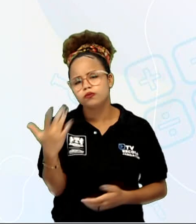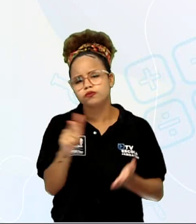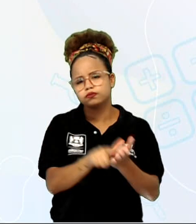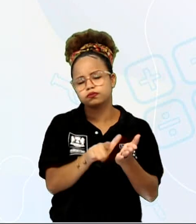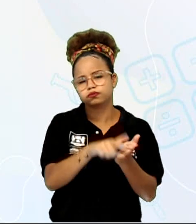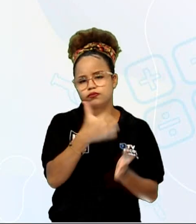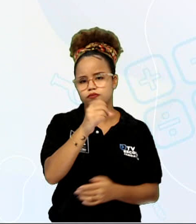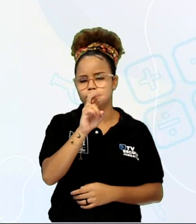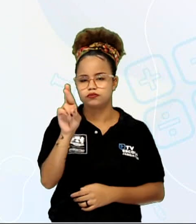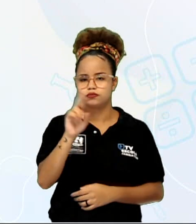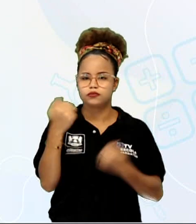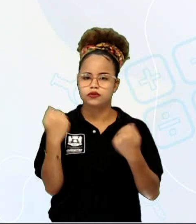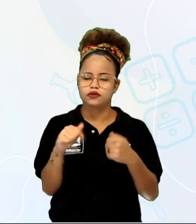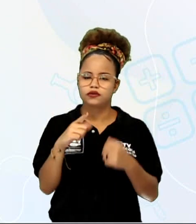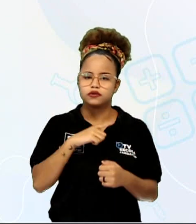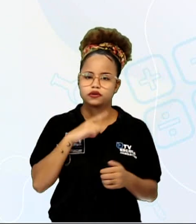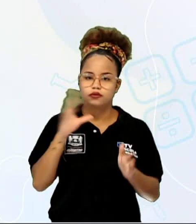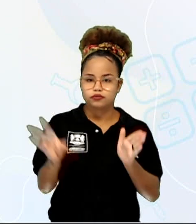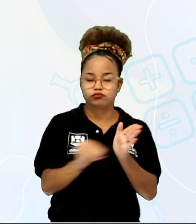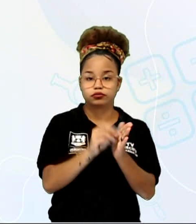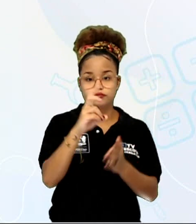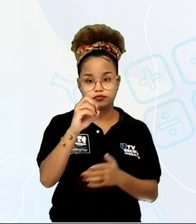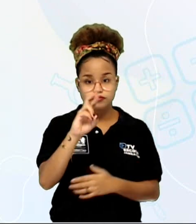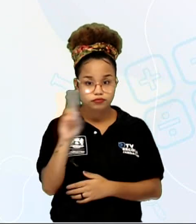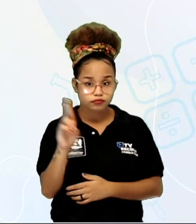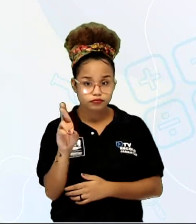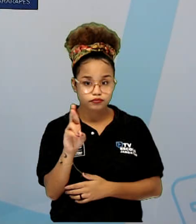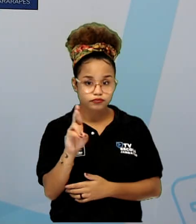R$ 10 preciso ter para ter R$ 50?